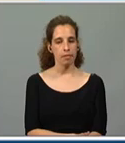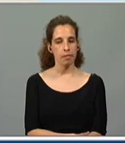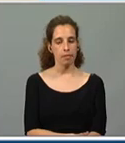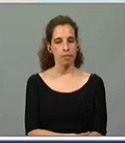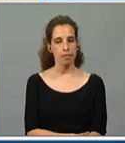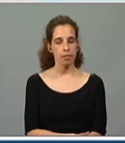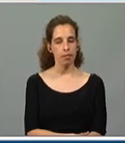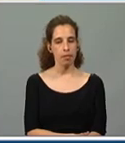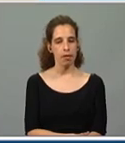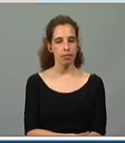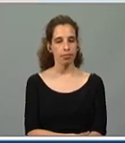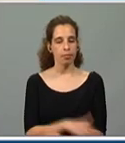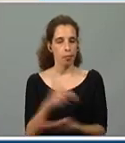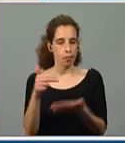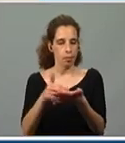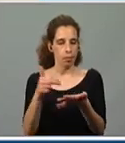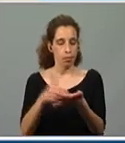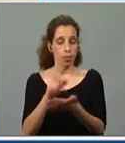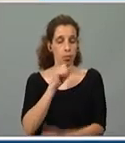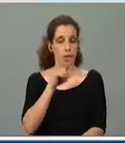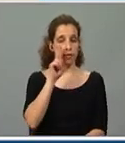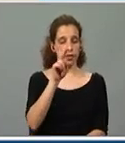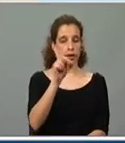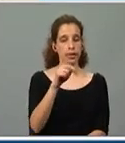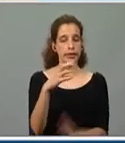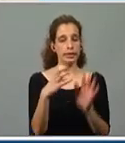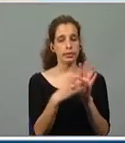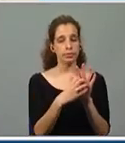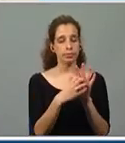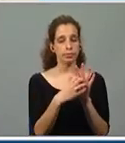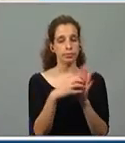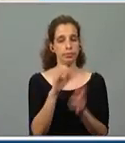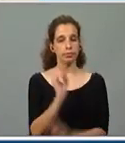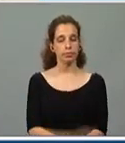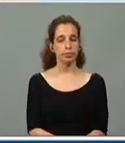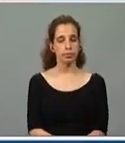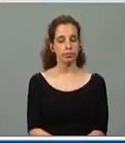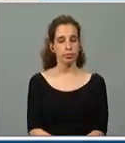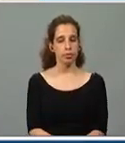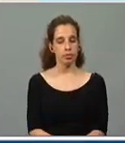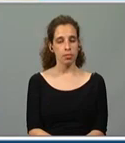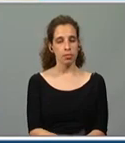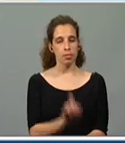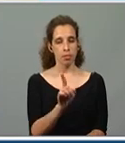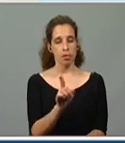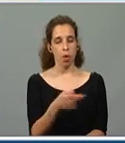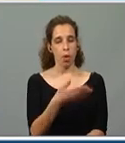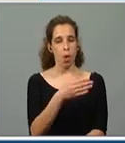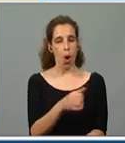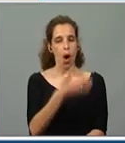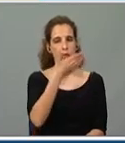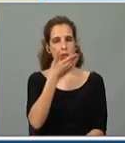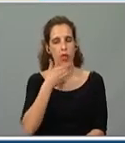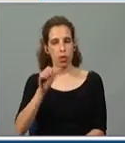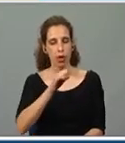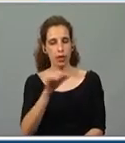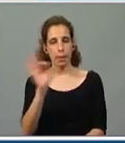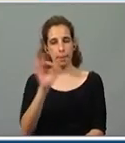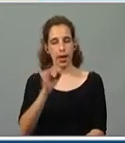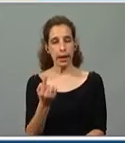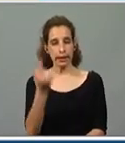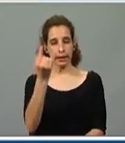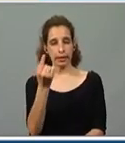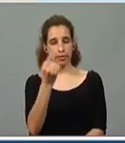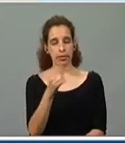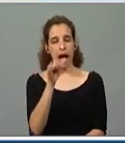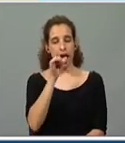Vamos deixar repousar. Como podem ver aqui na imagem, temos aqui a nossa ampola de decantação com o óleo amarelo em cima e a